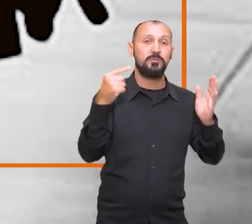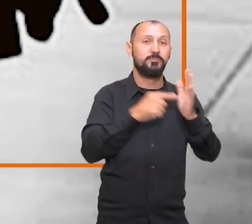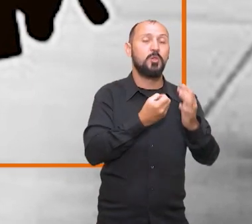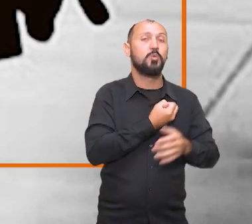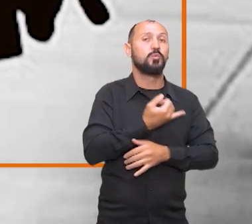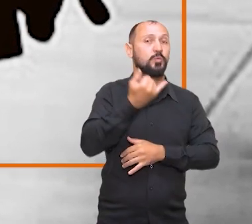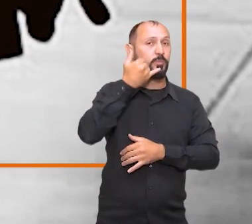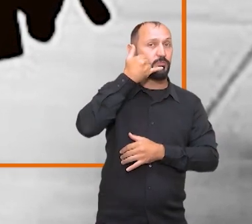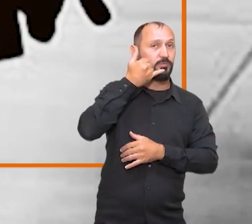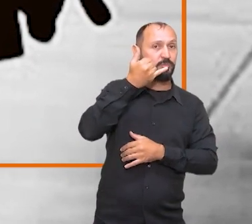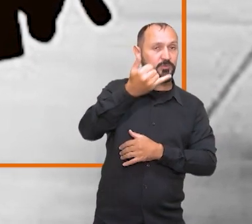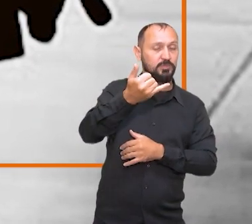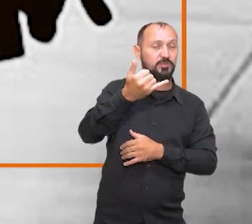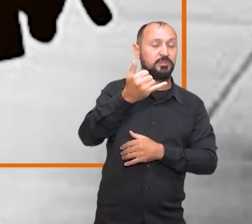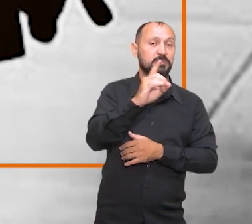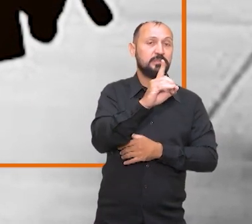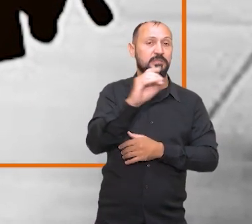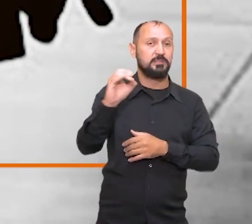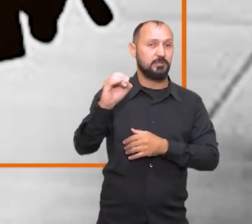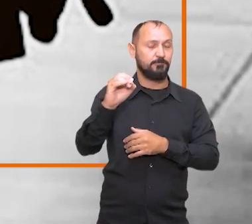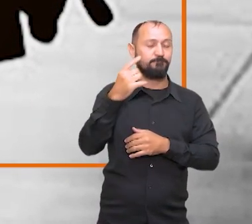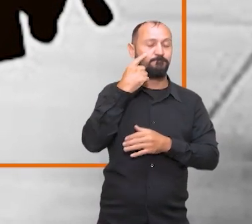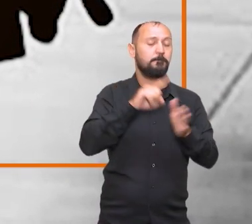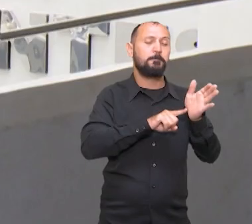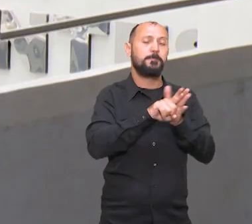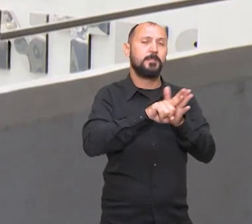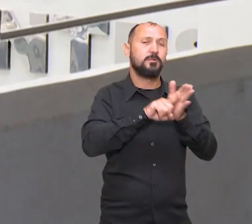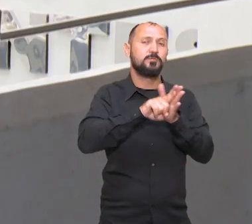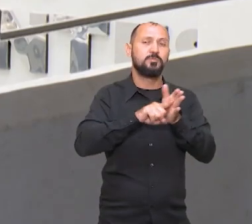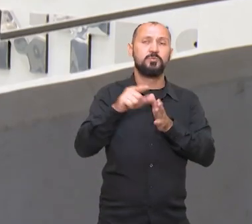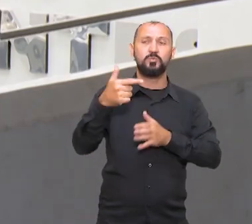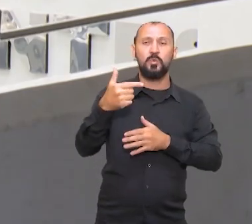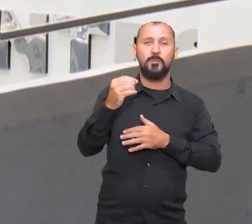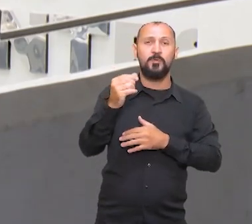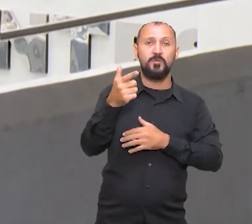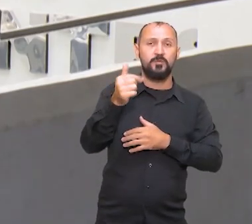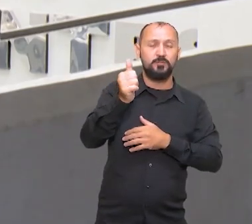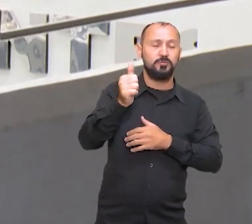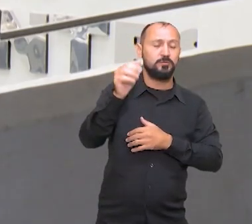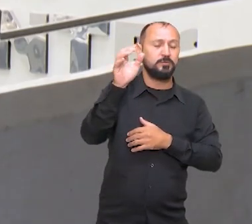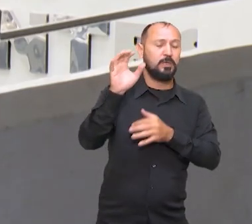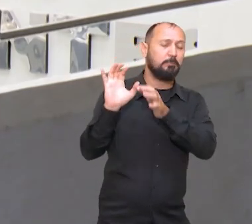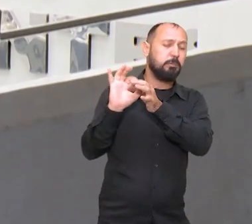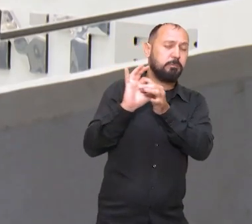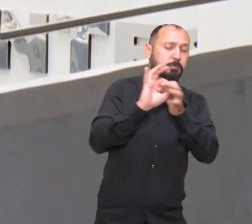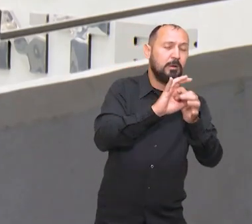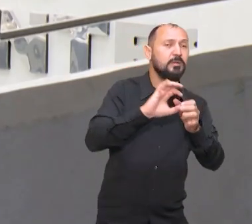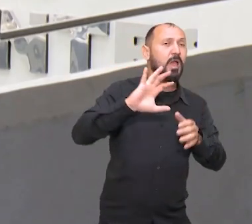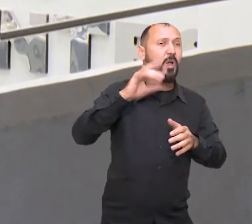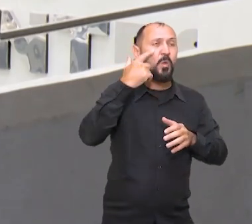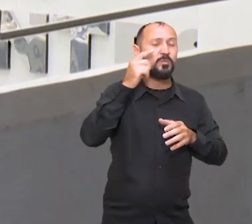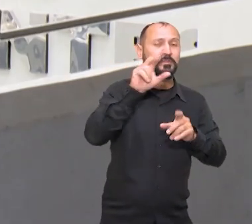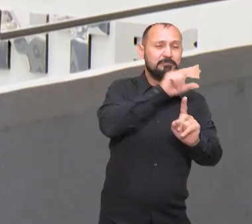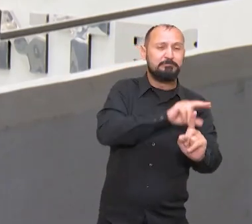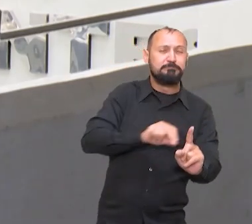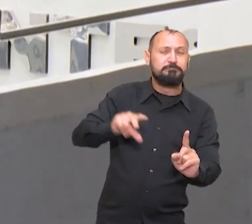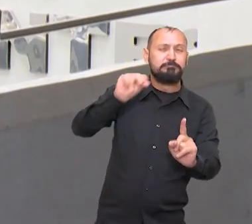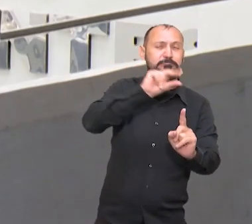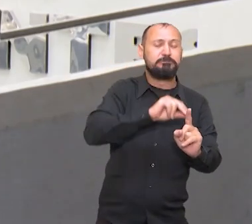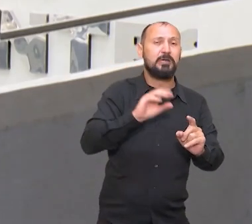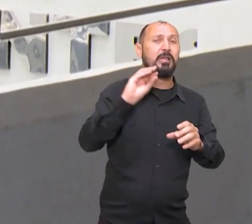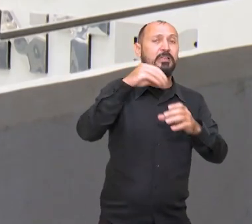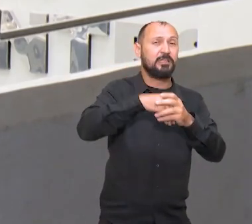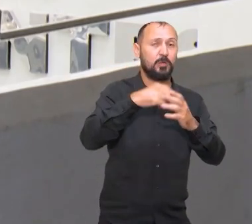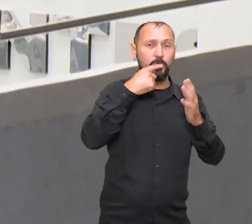de 4 mil denúncias pelo Disque 100 até o momento. De acordo com o levantamento de 2021, o cenário da